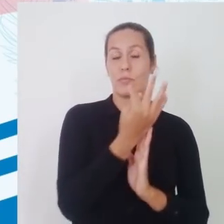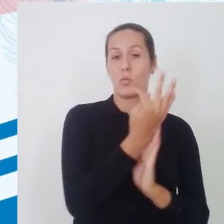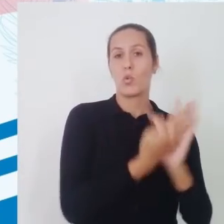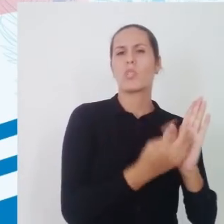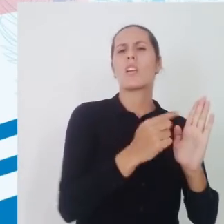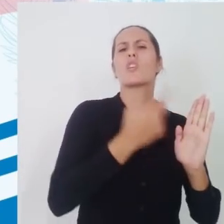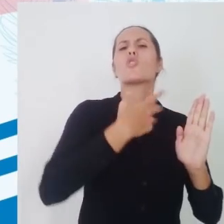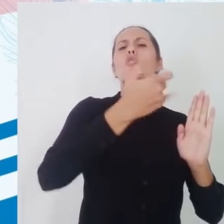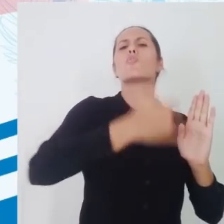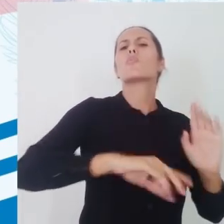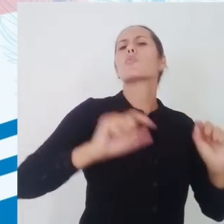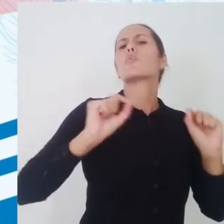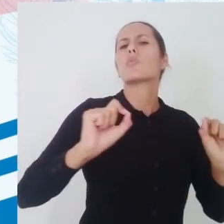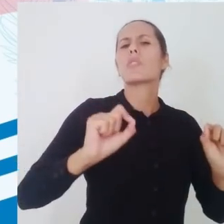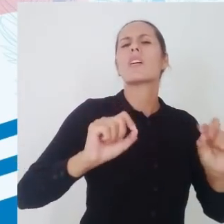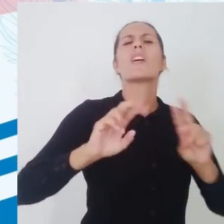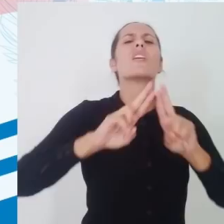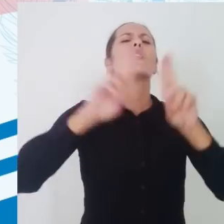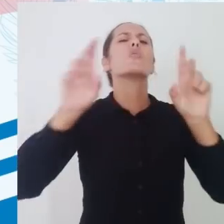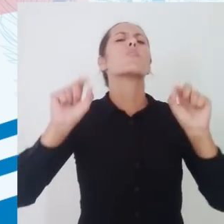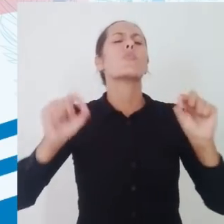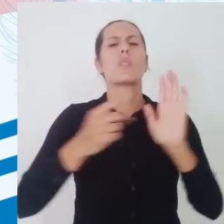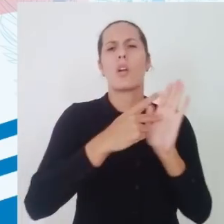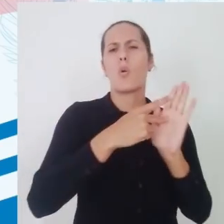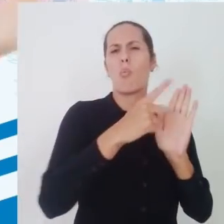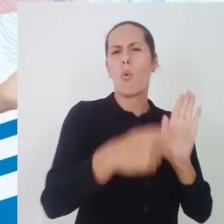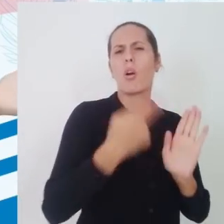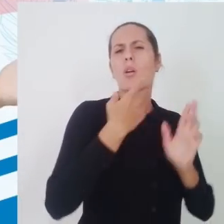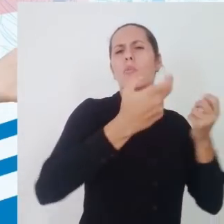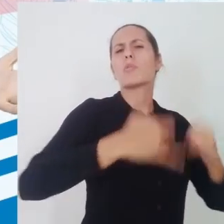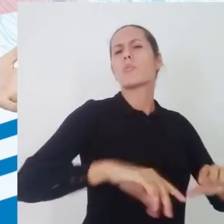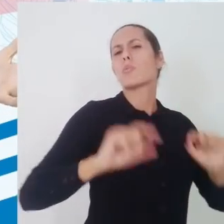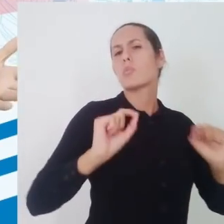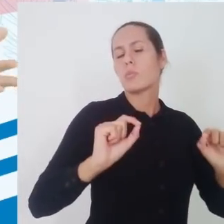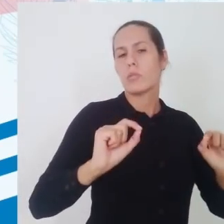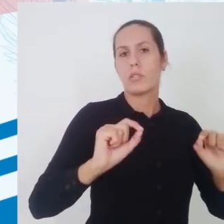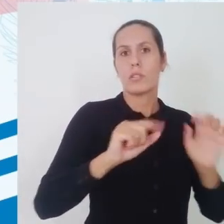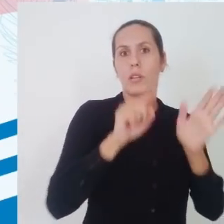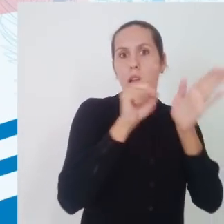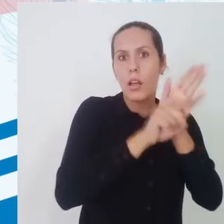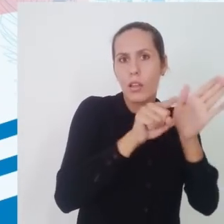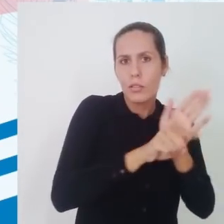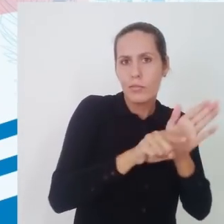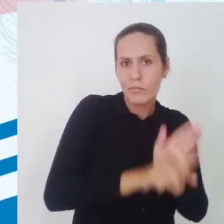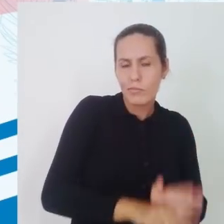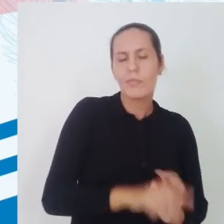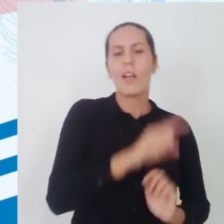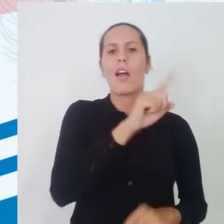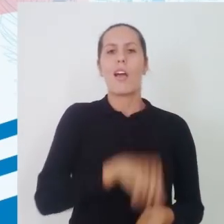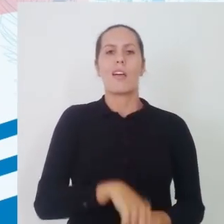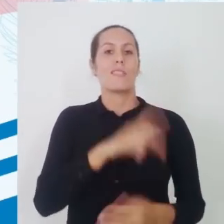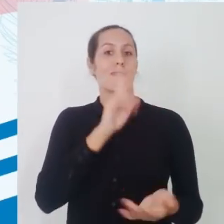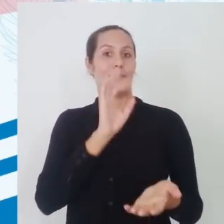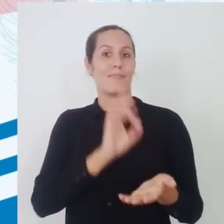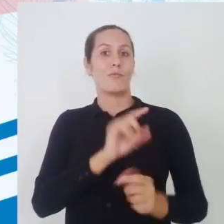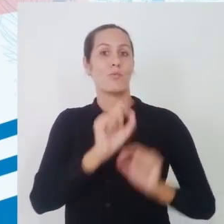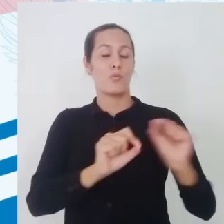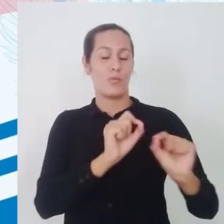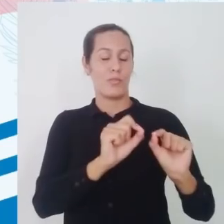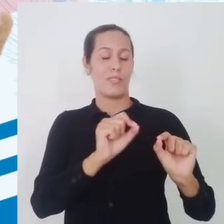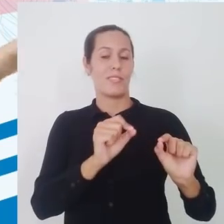verdade, estão ali no nosso, que a gente vai chamar de primeiro nível de leitura, certo? A gente chama isso de